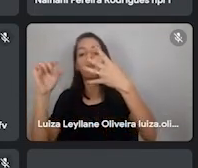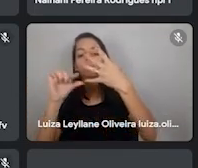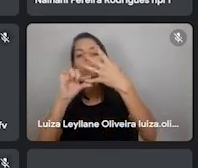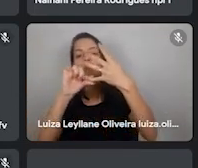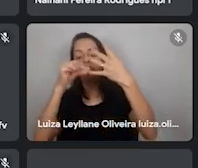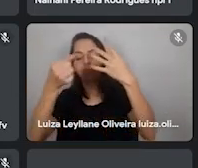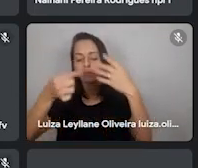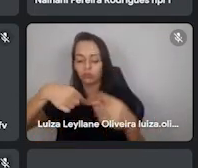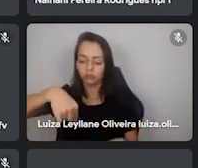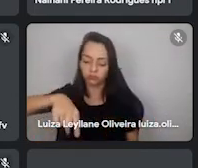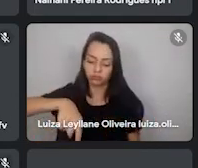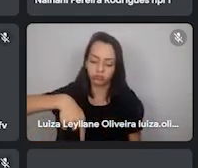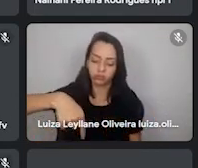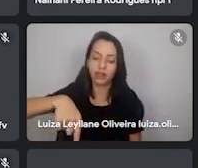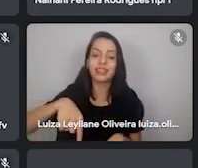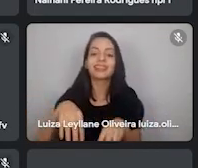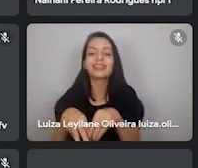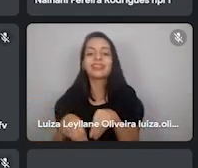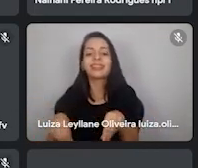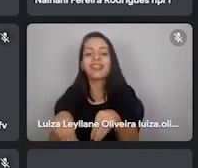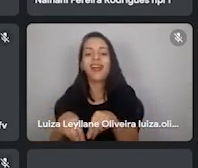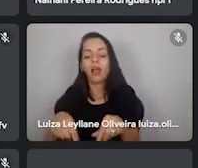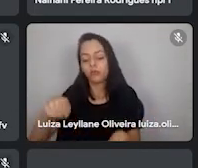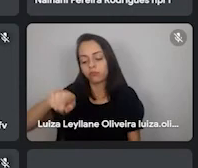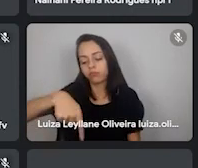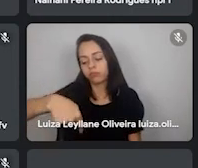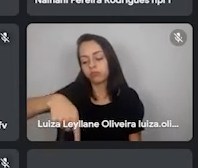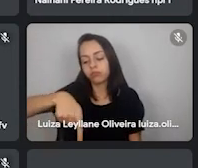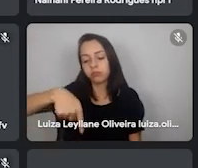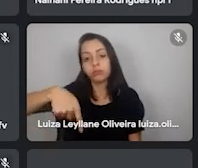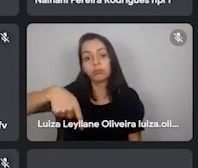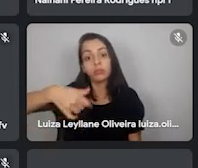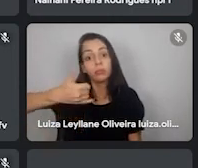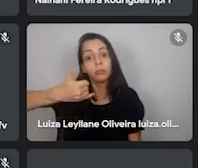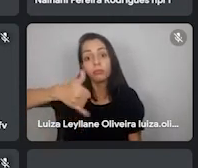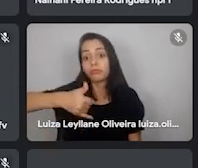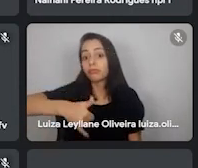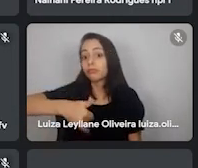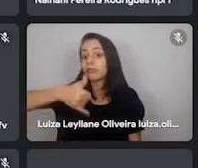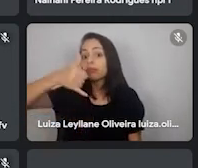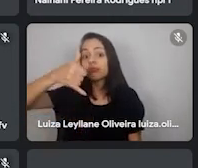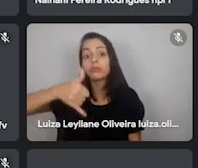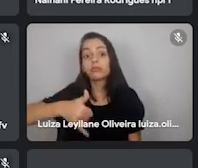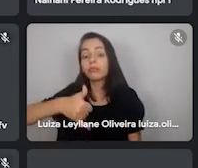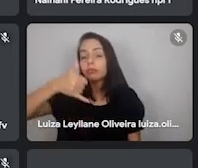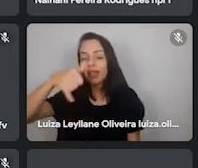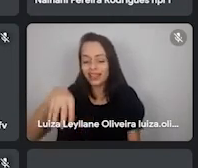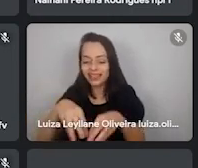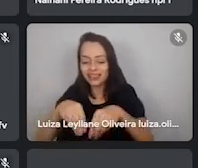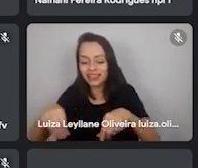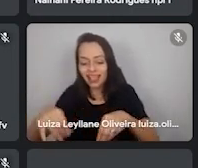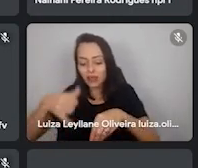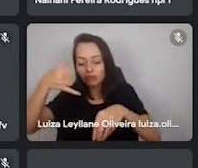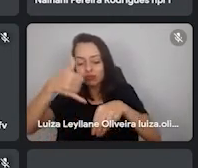2 dias lá ligado. A areia virou vidro.